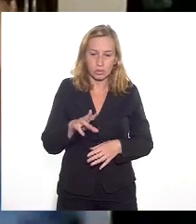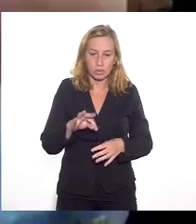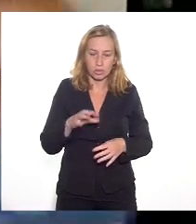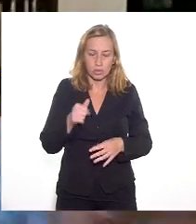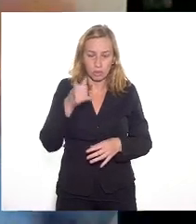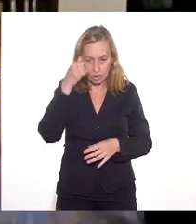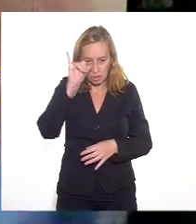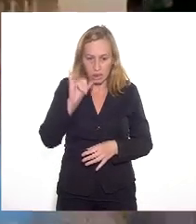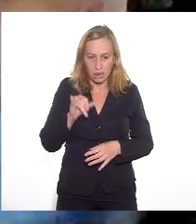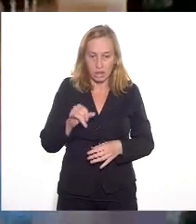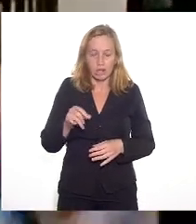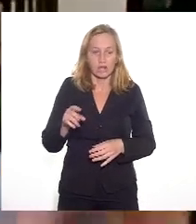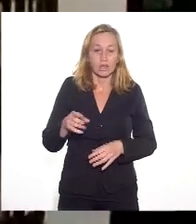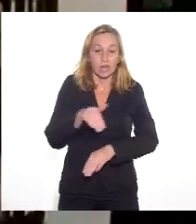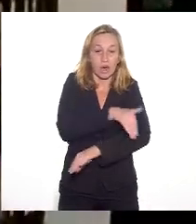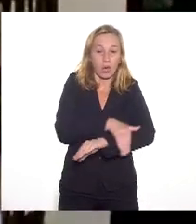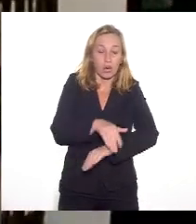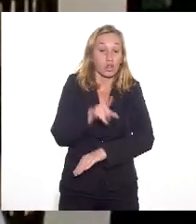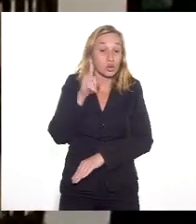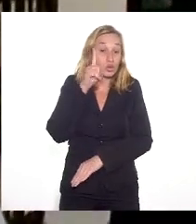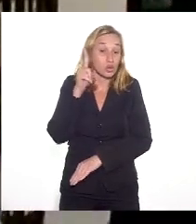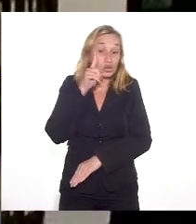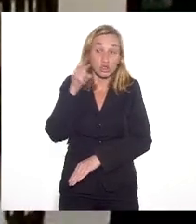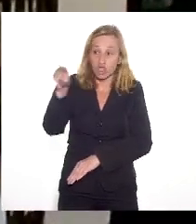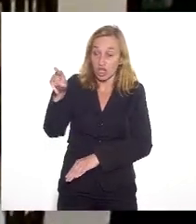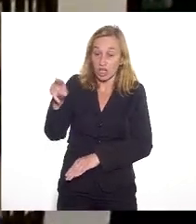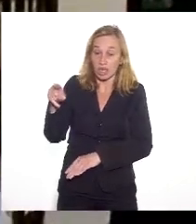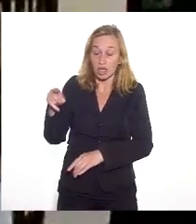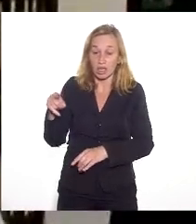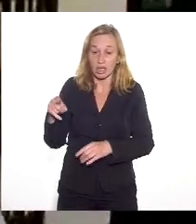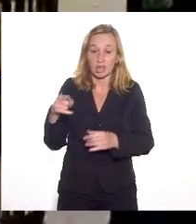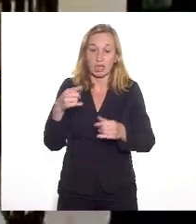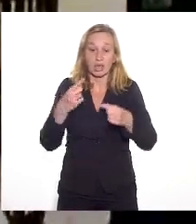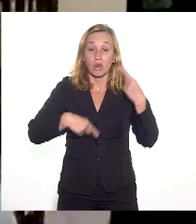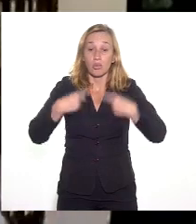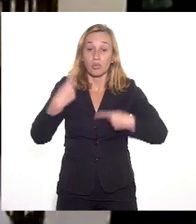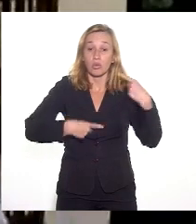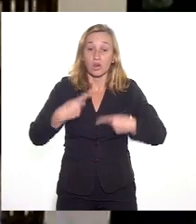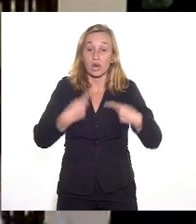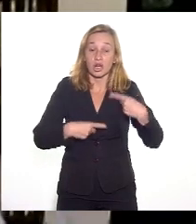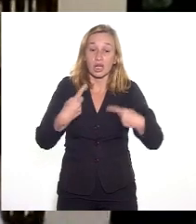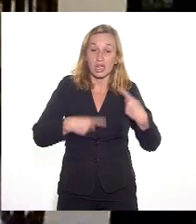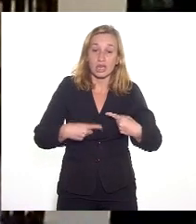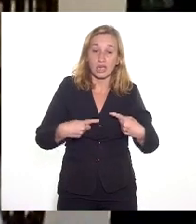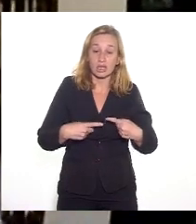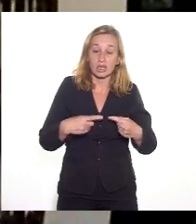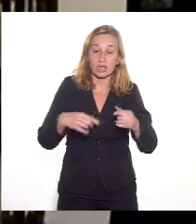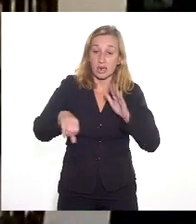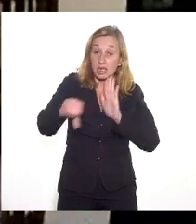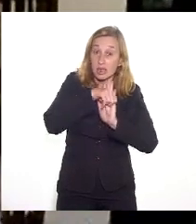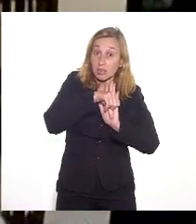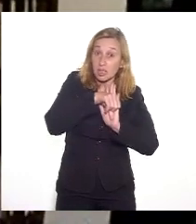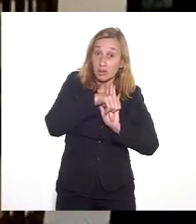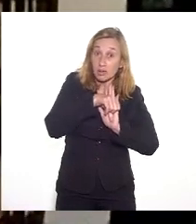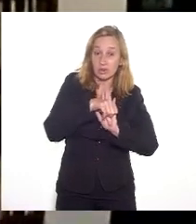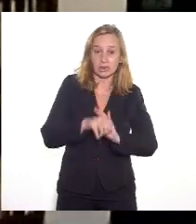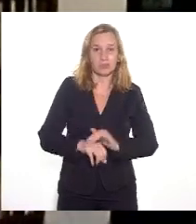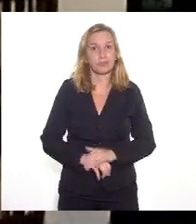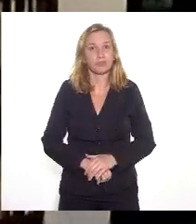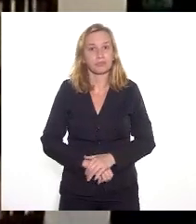ele está na rua todos os dias fazendo aquela política criminosa permanentemente.